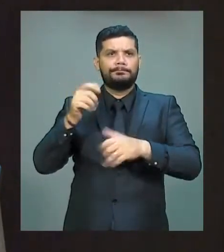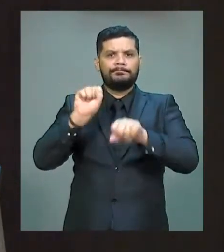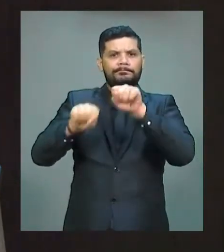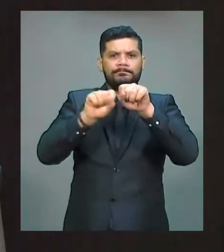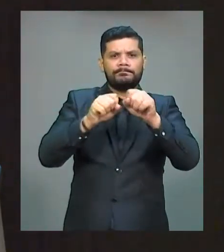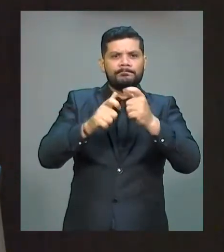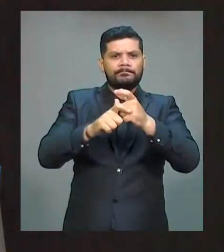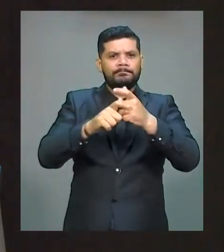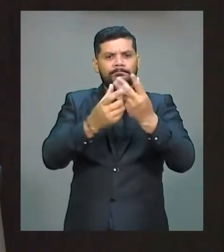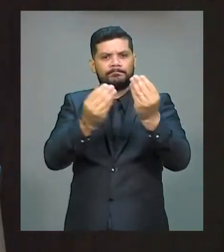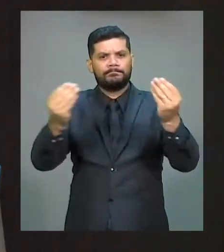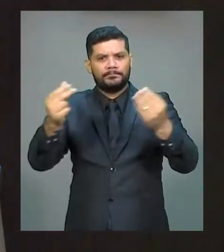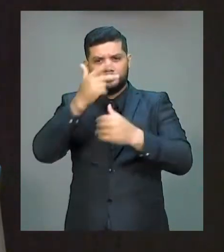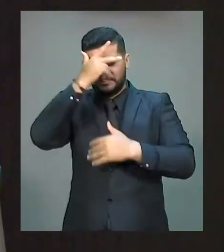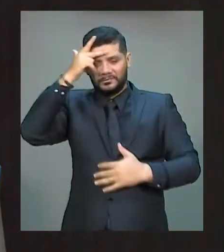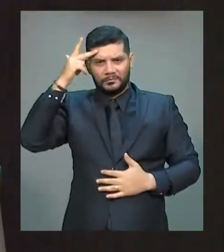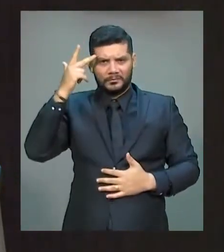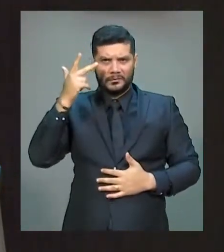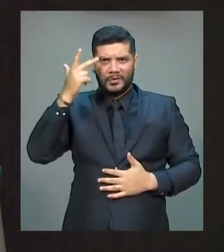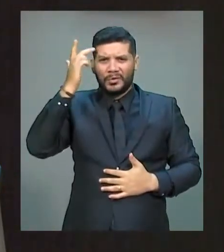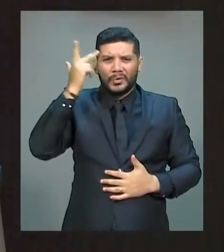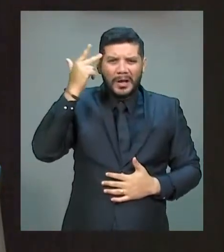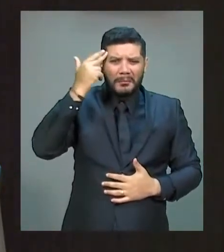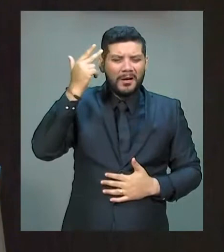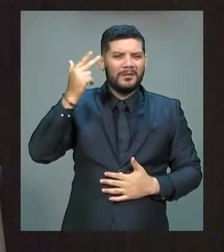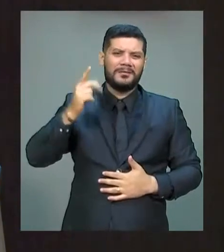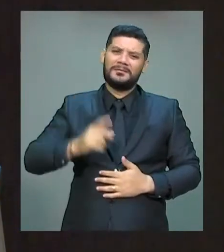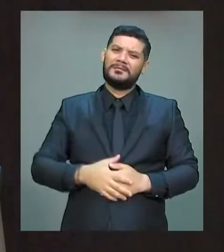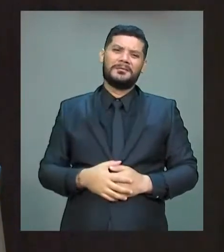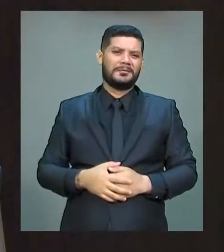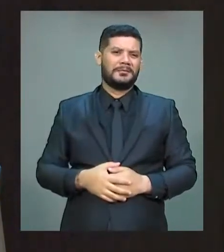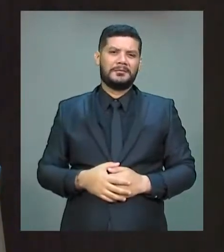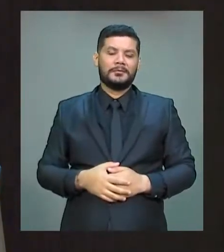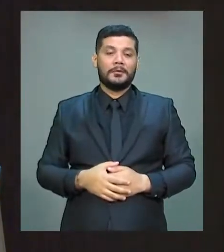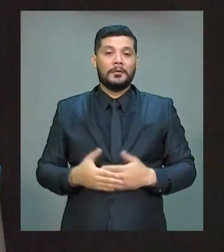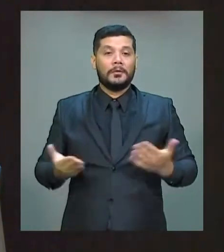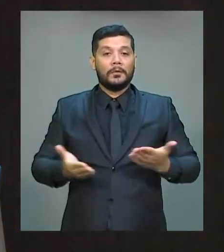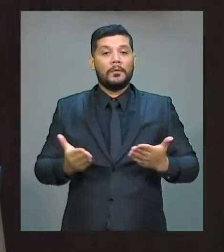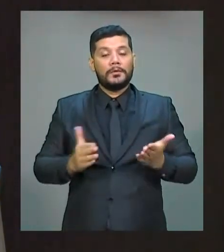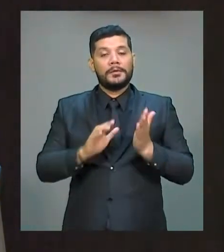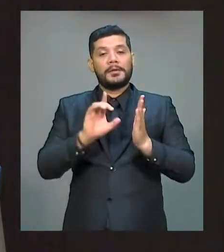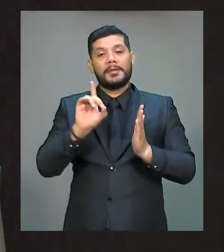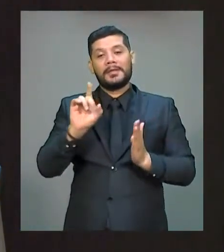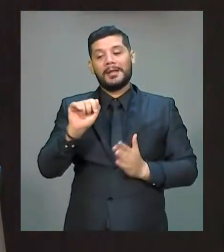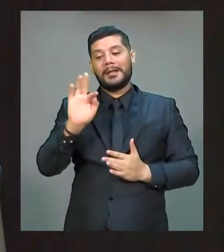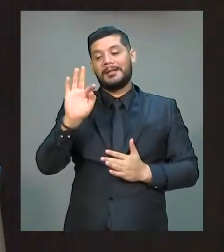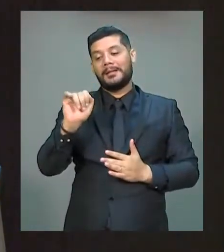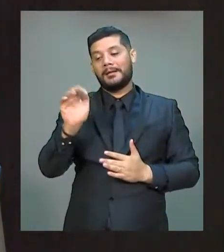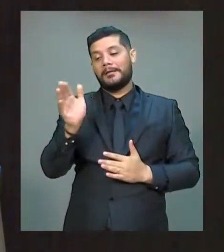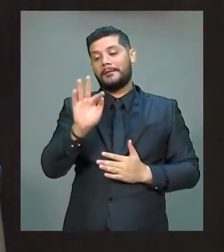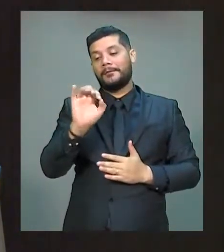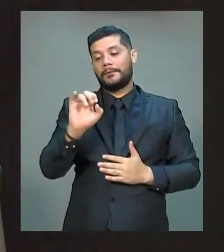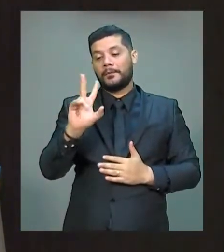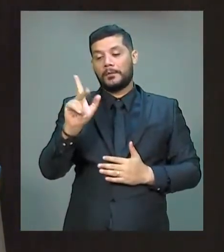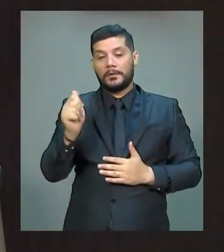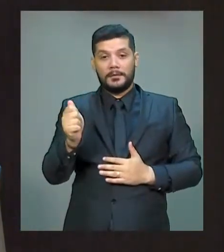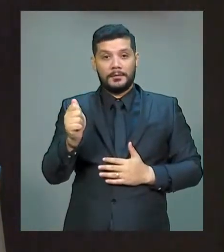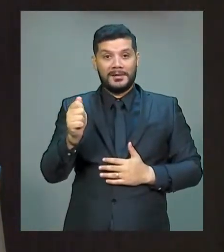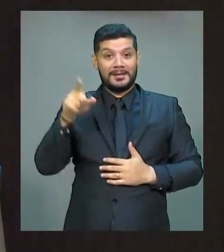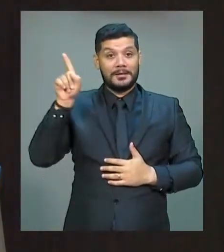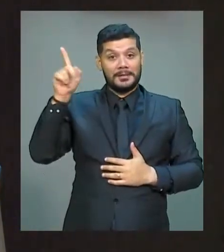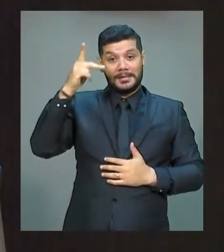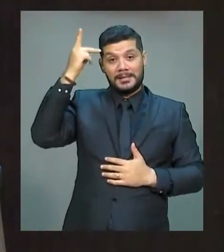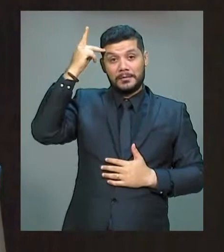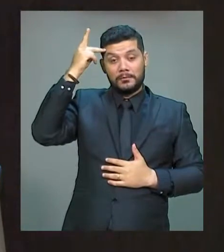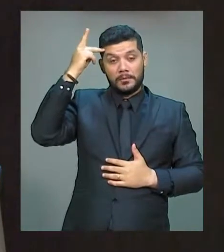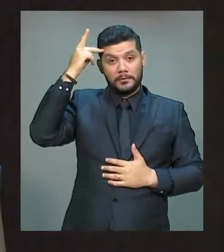hoje, ela deu um dado que eu achei estarrecedor. Na cidade de